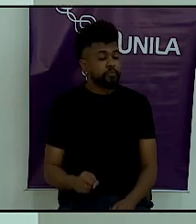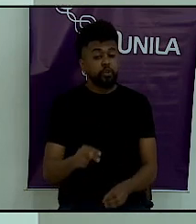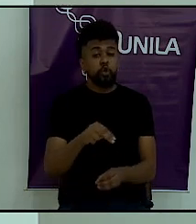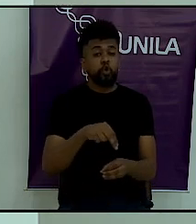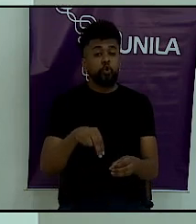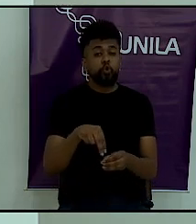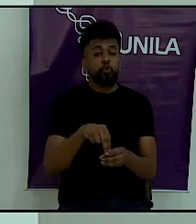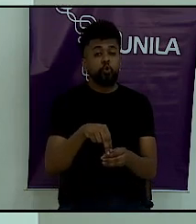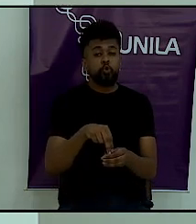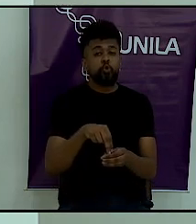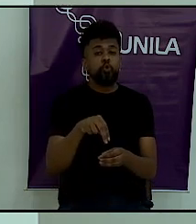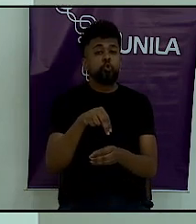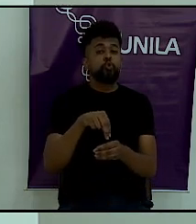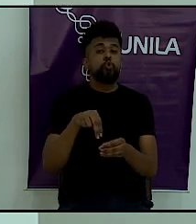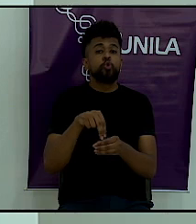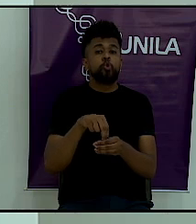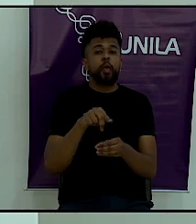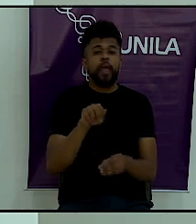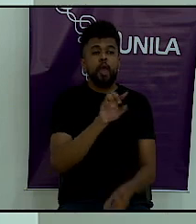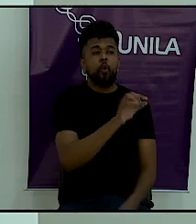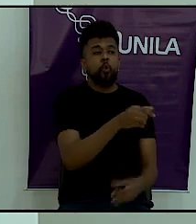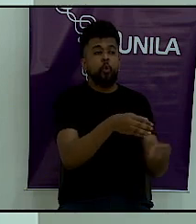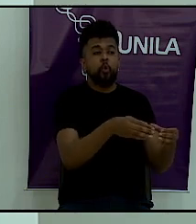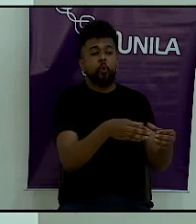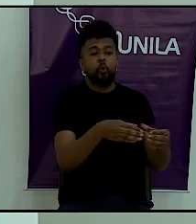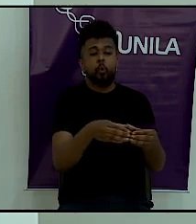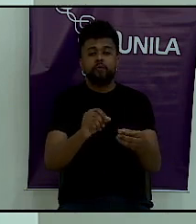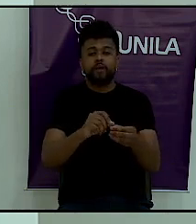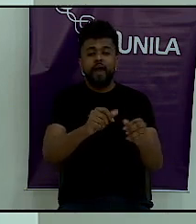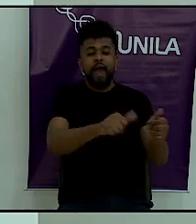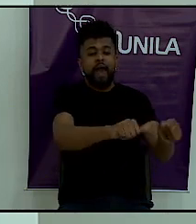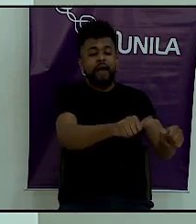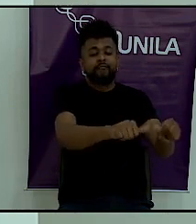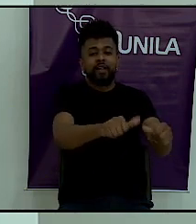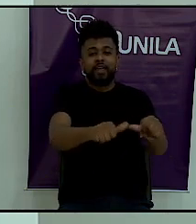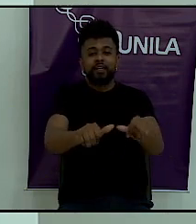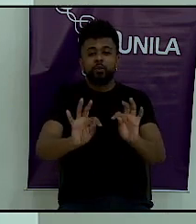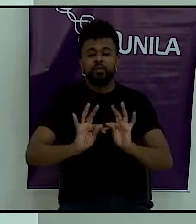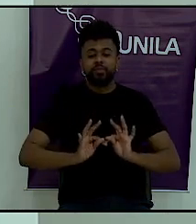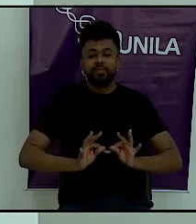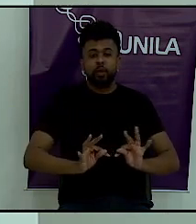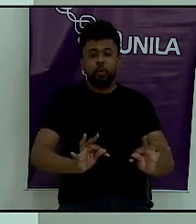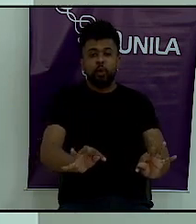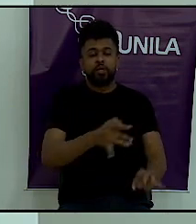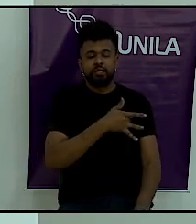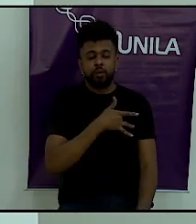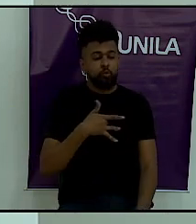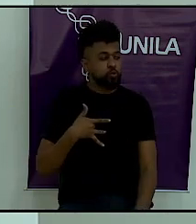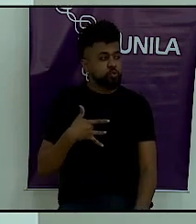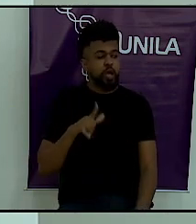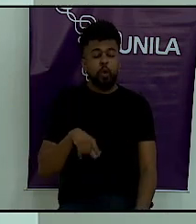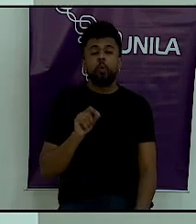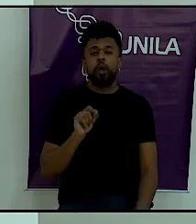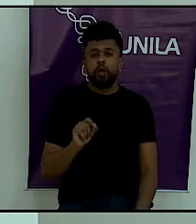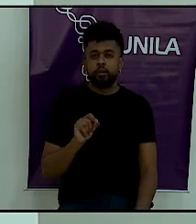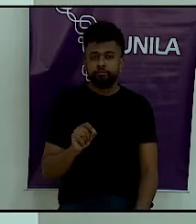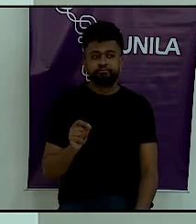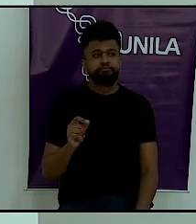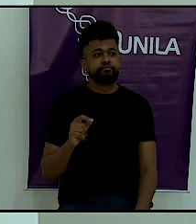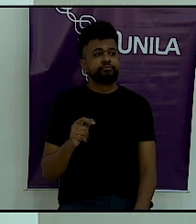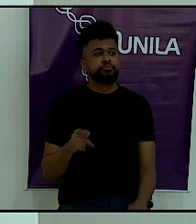núcleos nada mais são do que unidades que fazem avaliação das tecnologias em saúde. Tecnologias em saúde são desde um